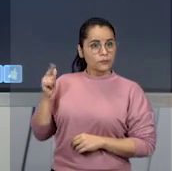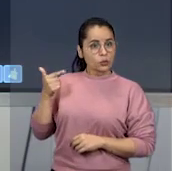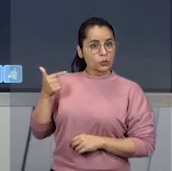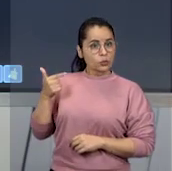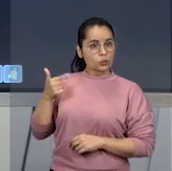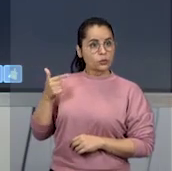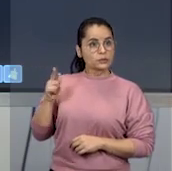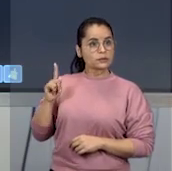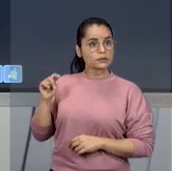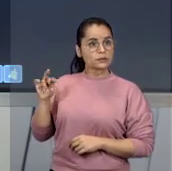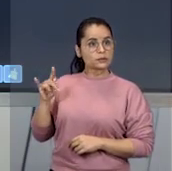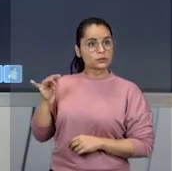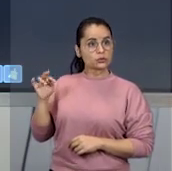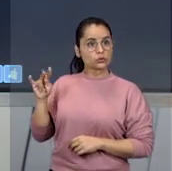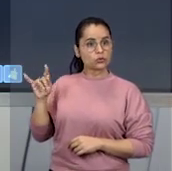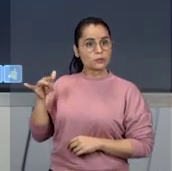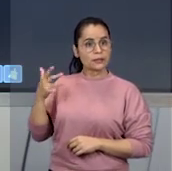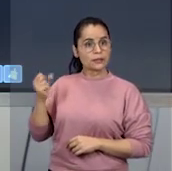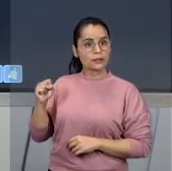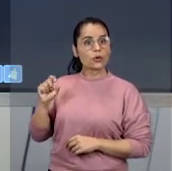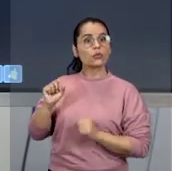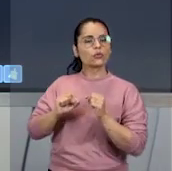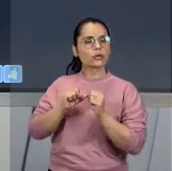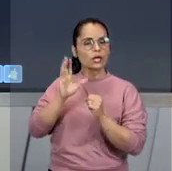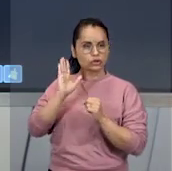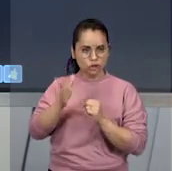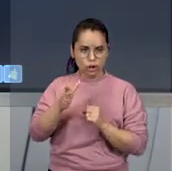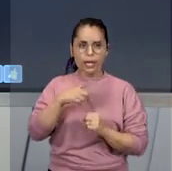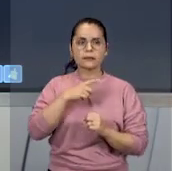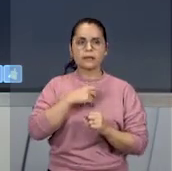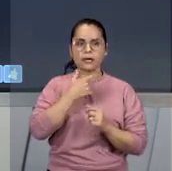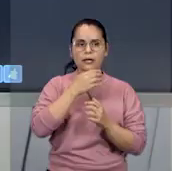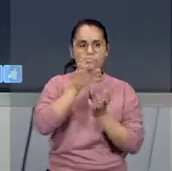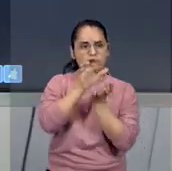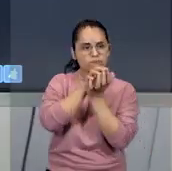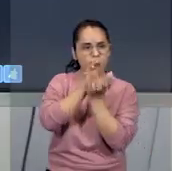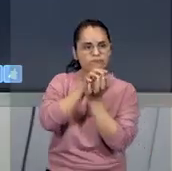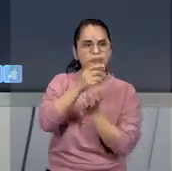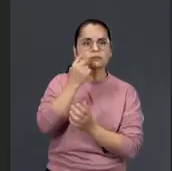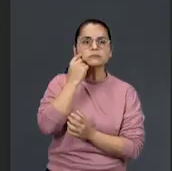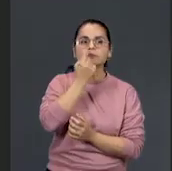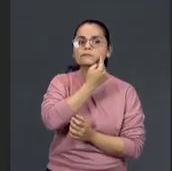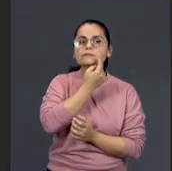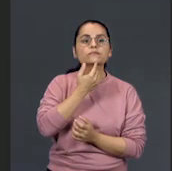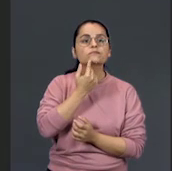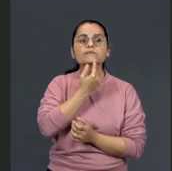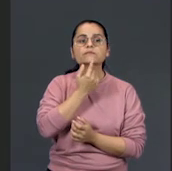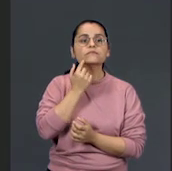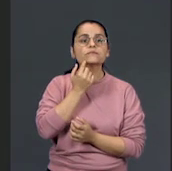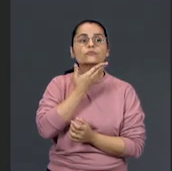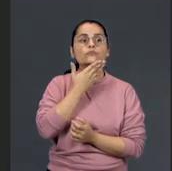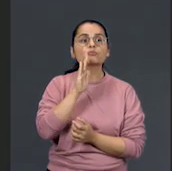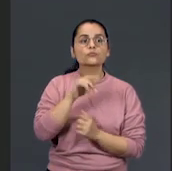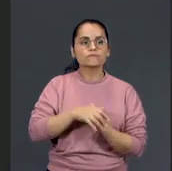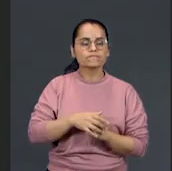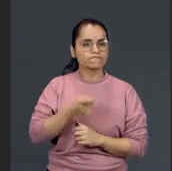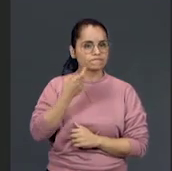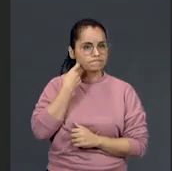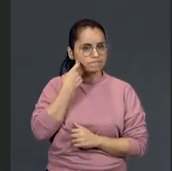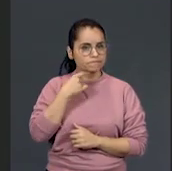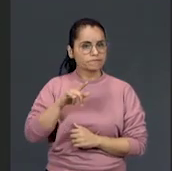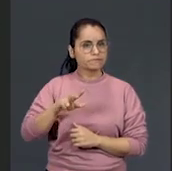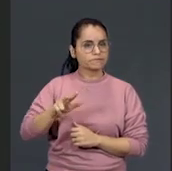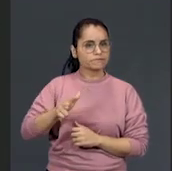Gnatostomata são aqueles que já têm aí mandíbula, tá? Quais são? Os peixes,